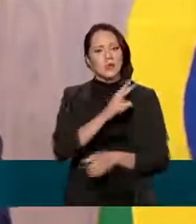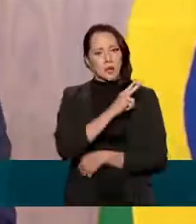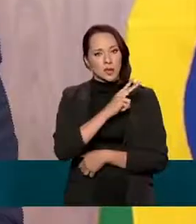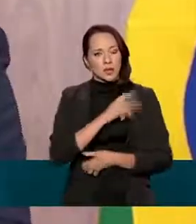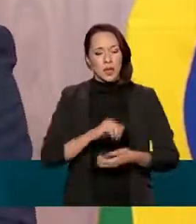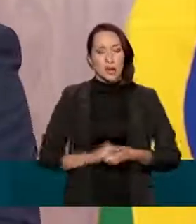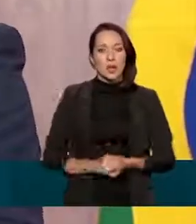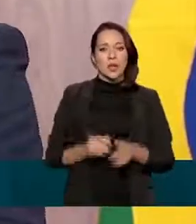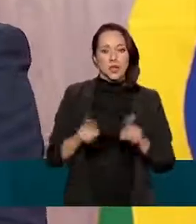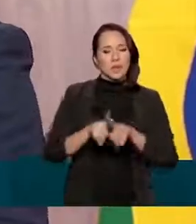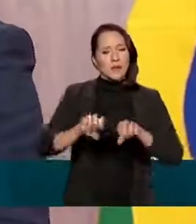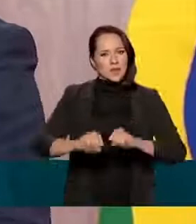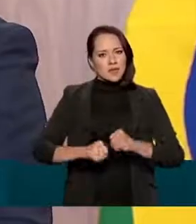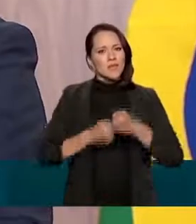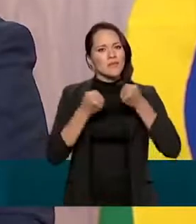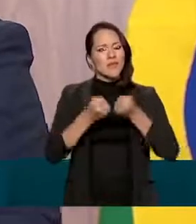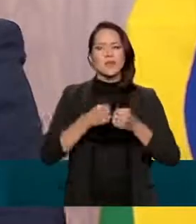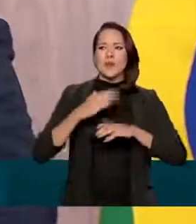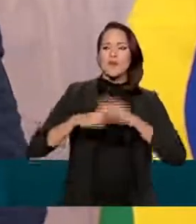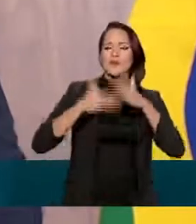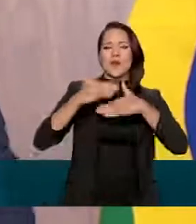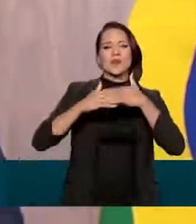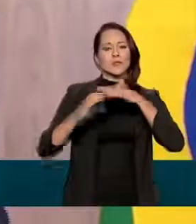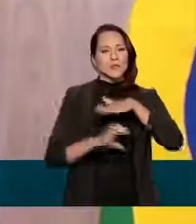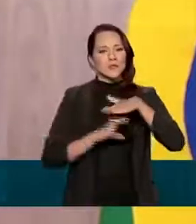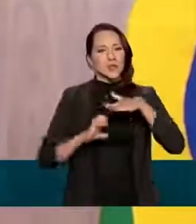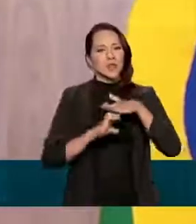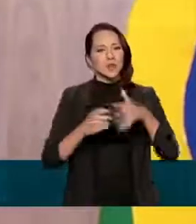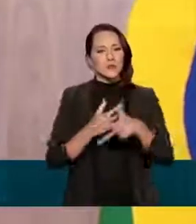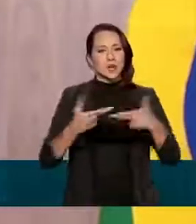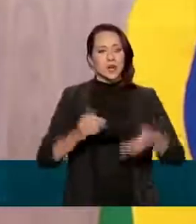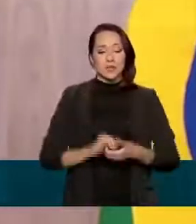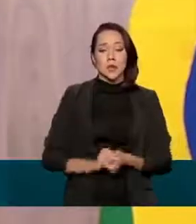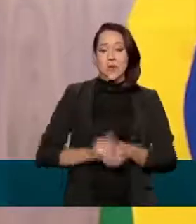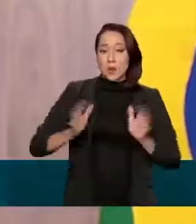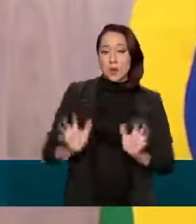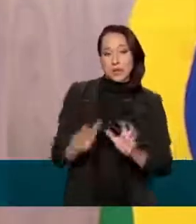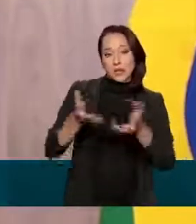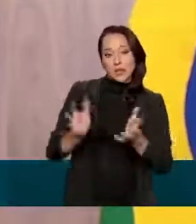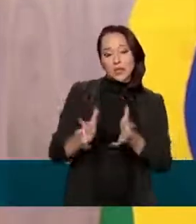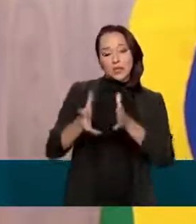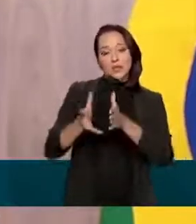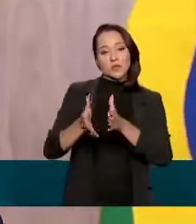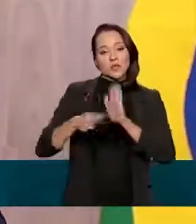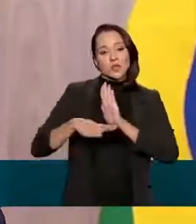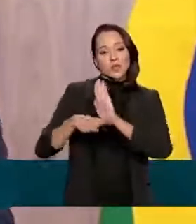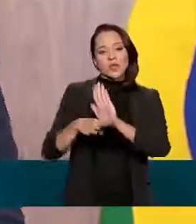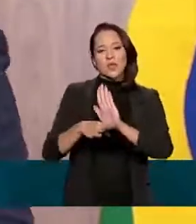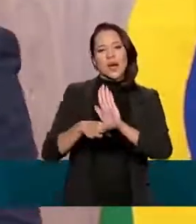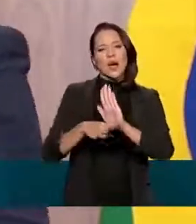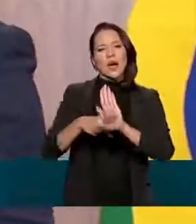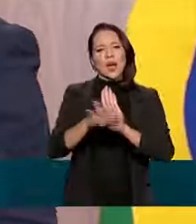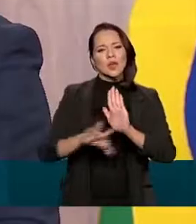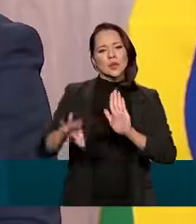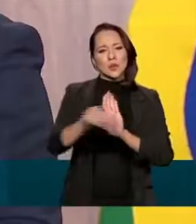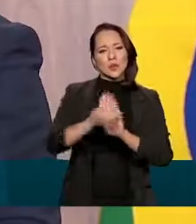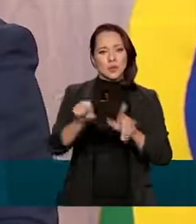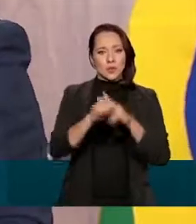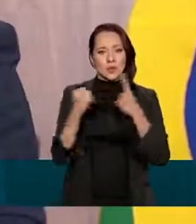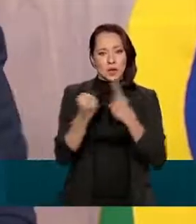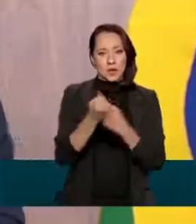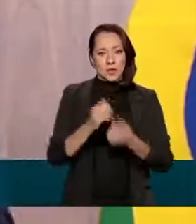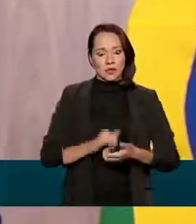defendem Dessa rádio empresariado por supuesto com incentivar e contribuir a bienestar de toda a sociedade